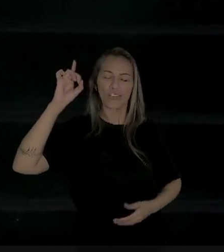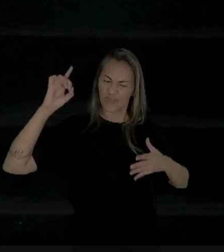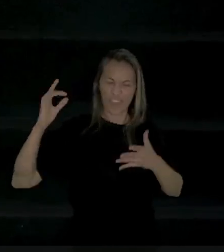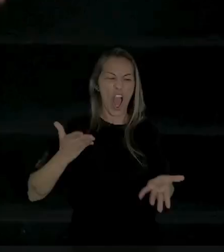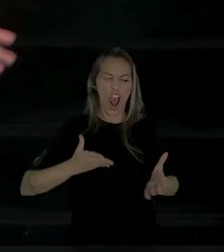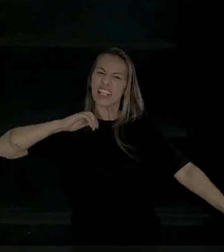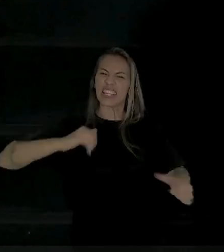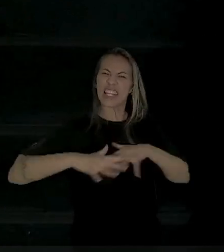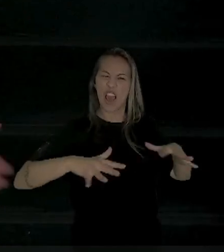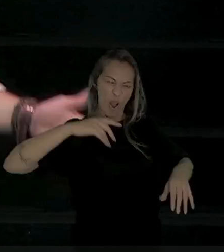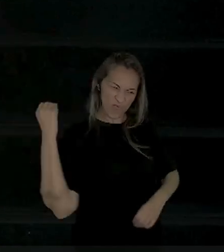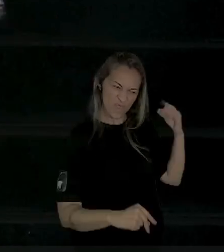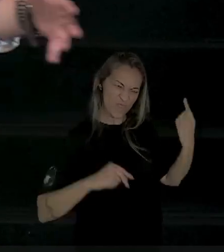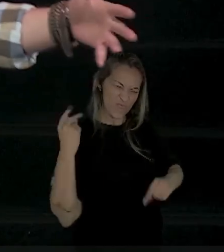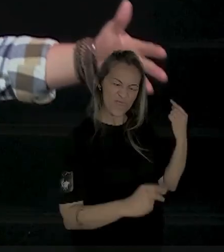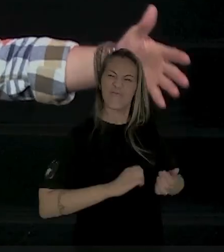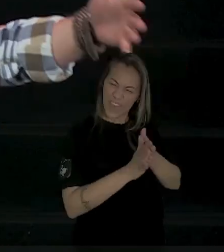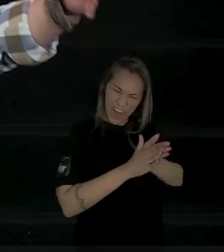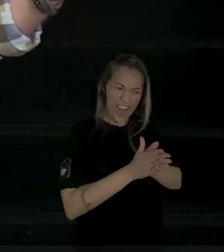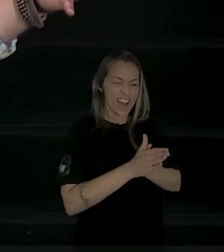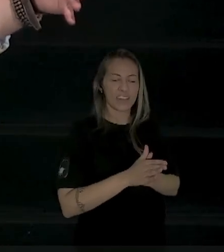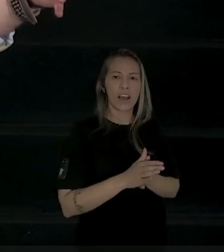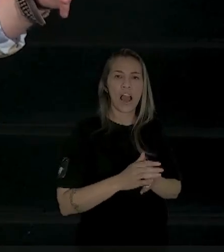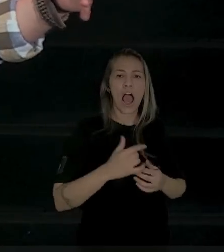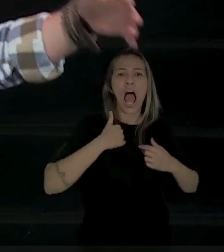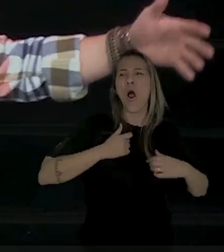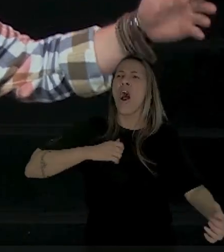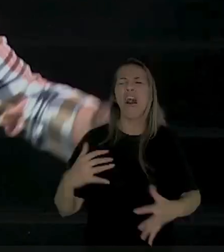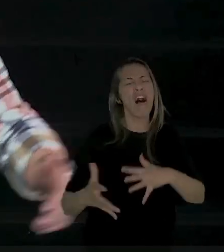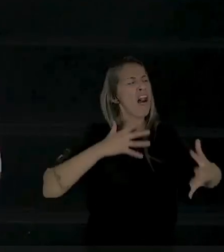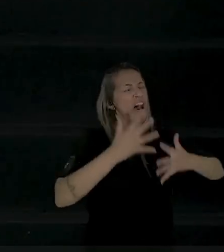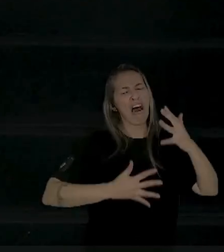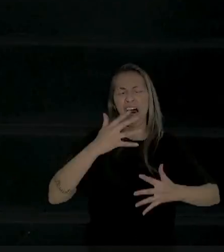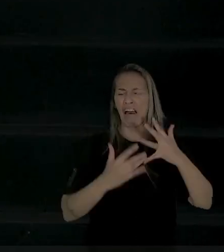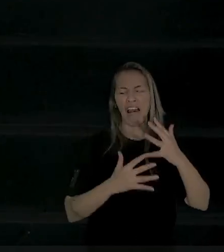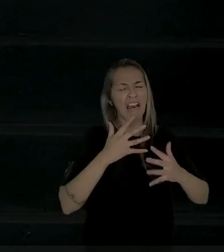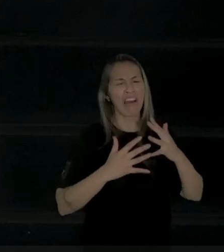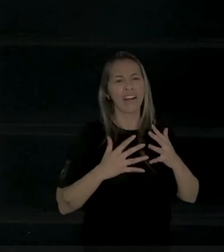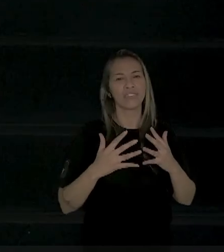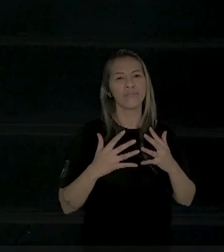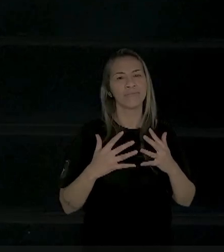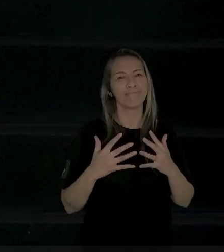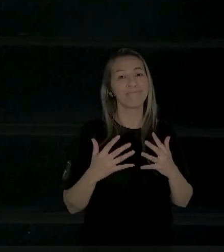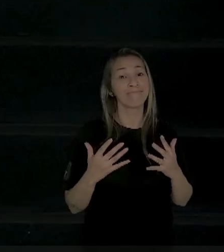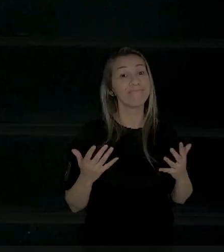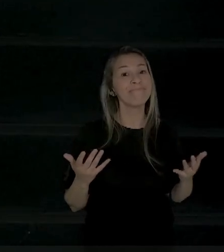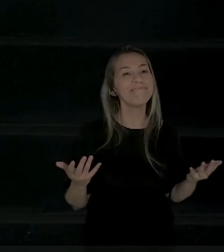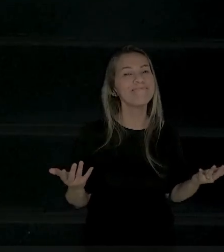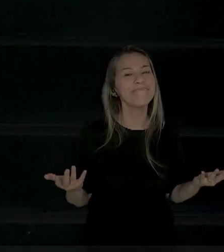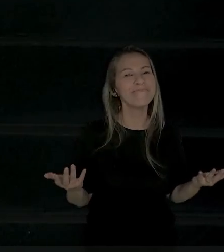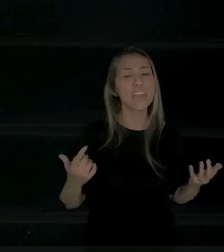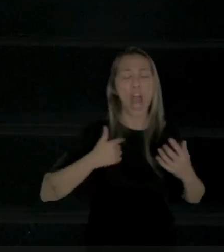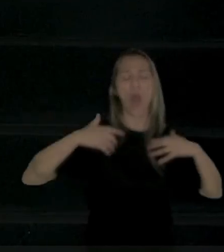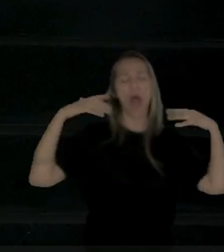E como é que pode? Eu comecei a andar e cair de novo. Por quê? Deus não estava no terremoto. Elias ficou lá dentro